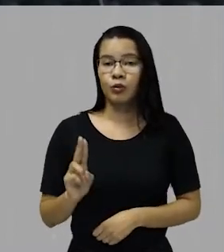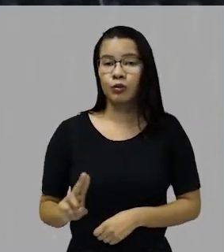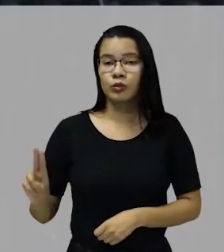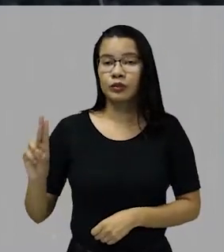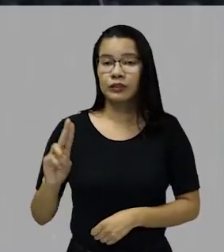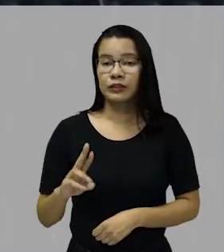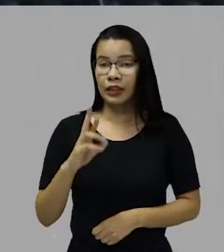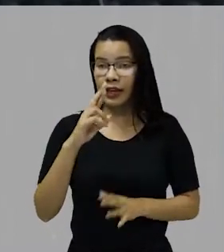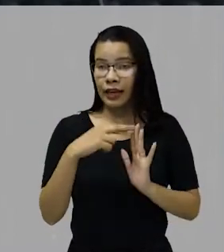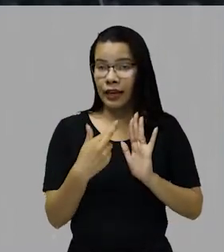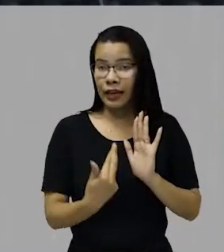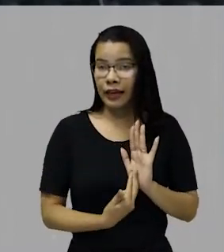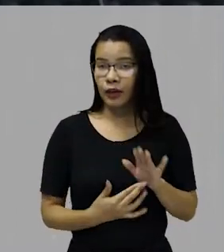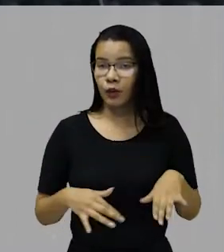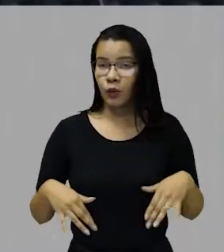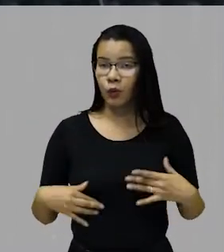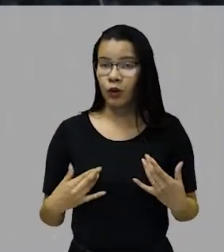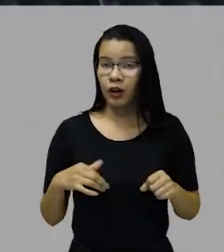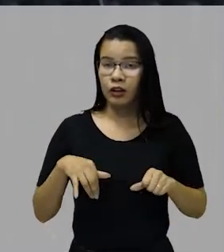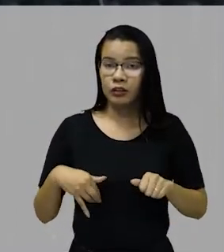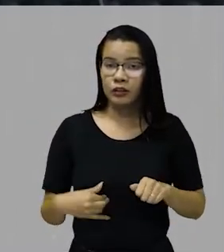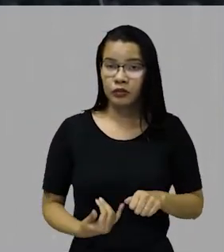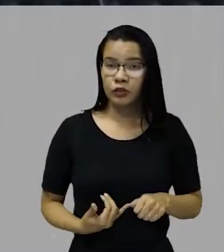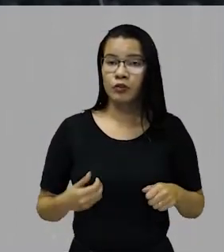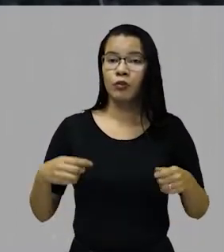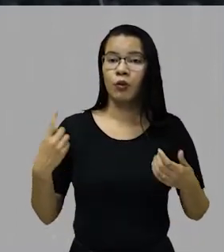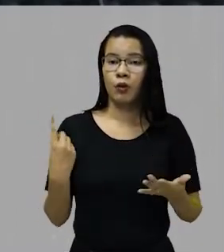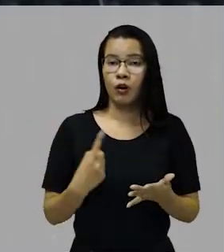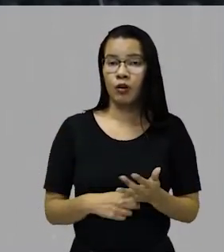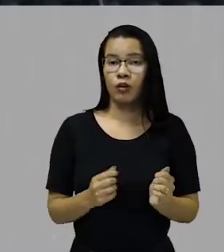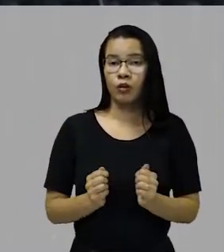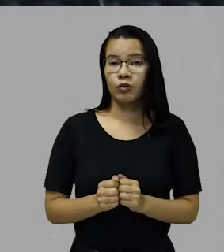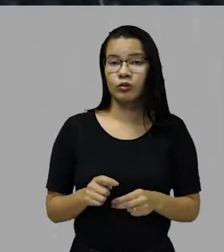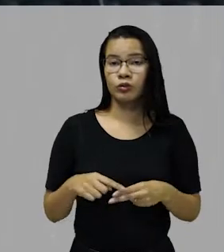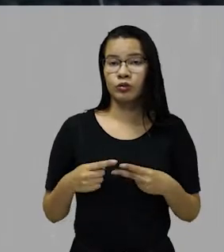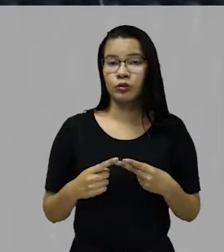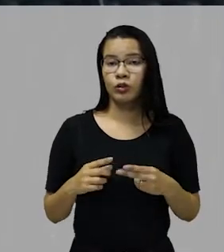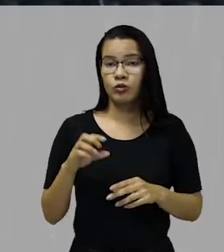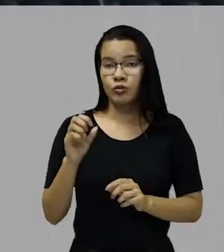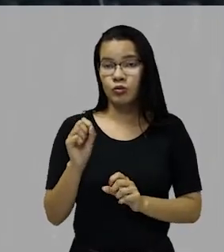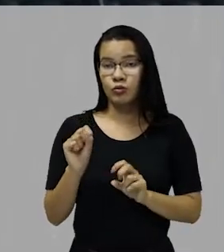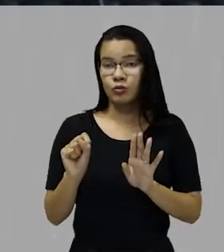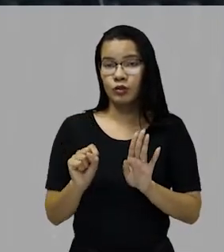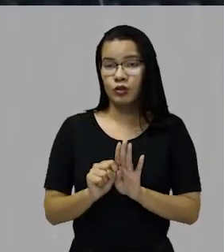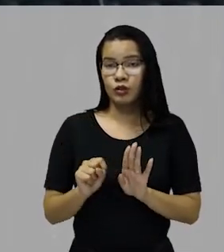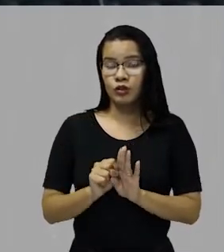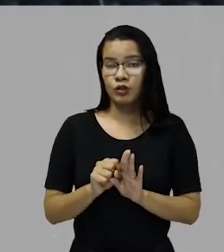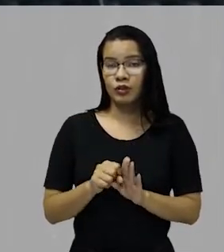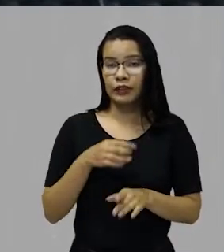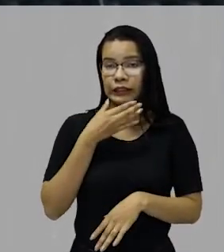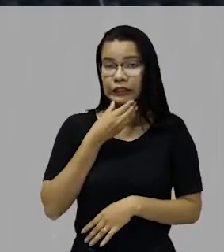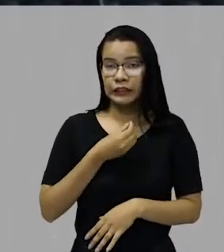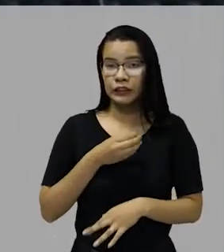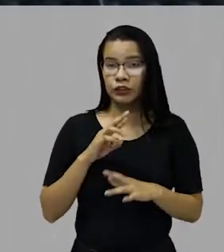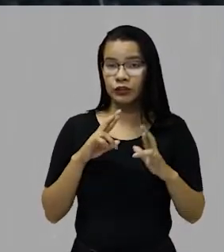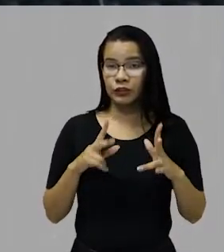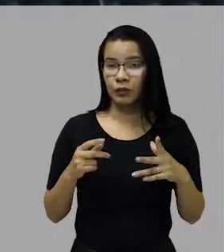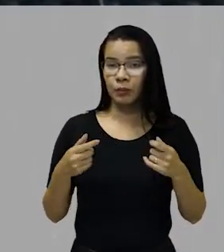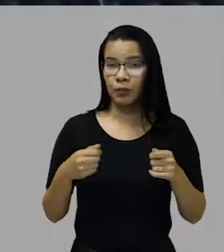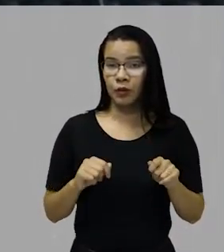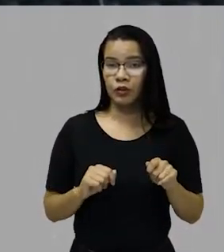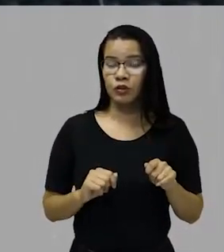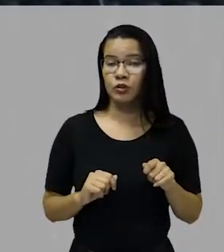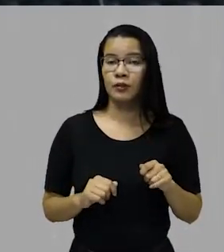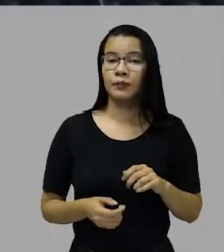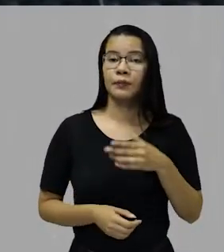tiver que concordar com dois substantivos de gêneros diferentes, ele pode ir para o masculino plural